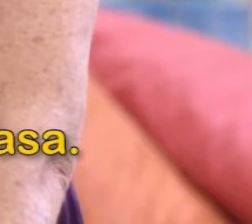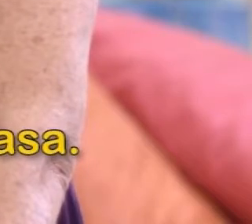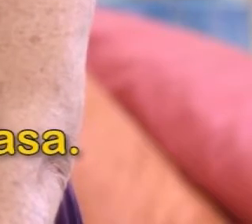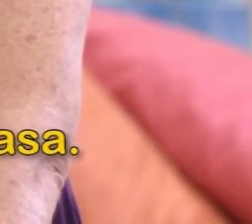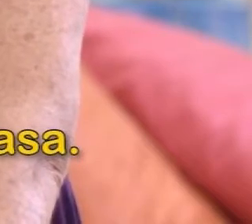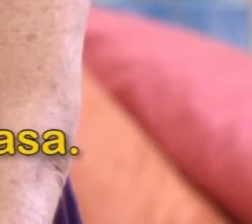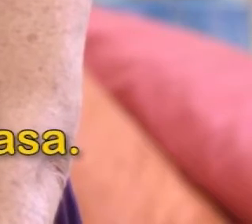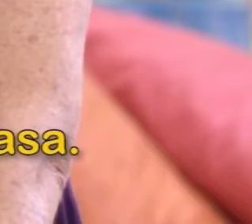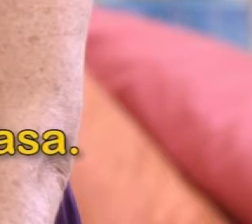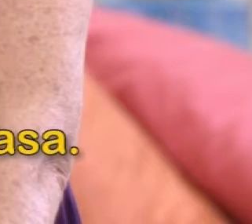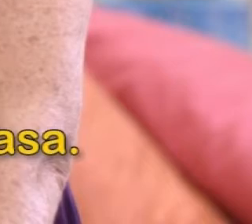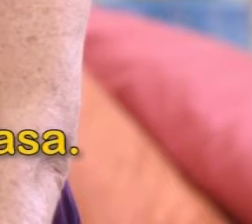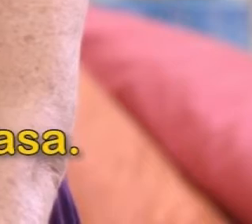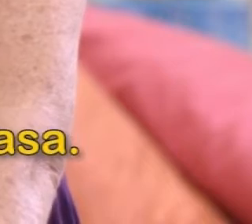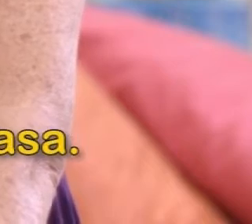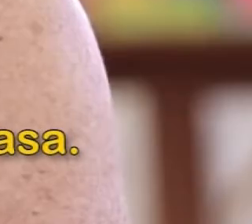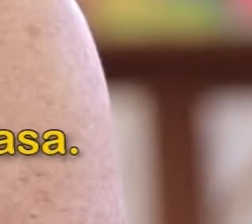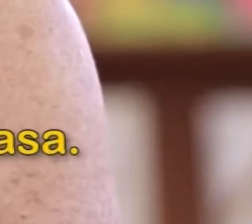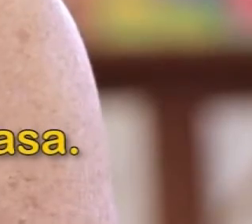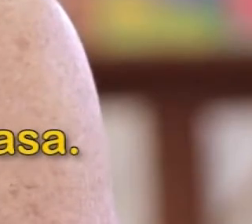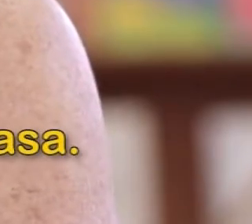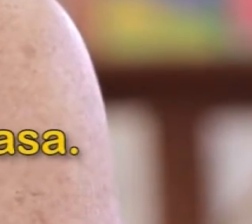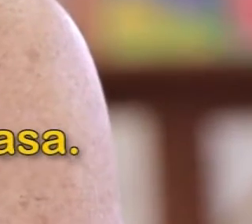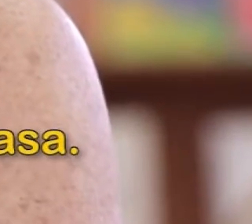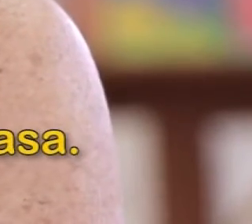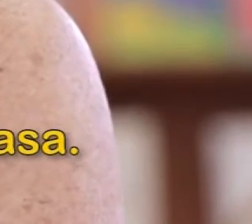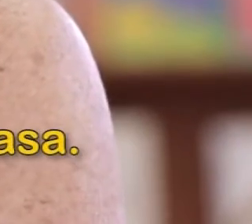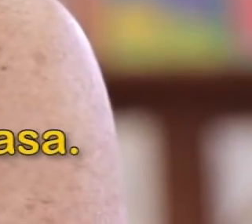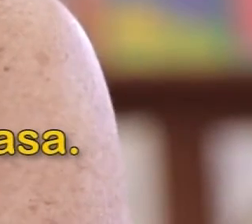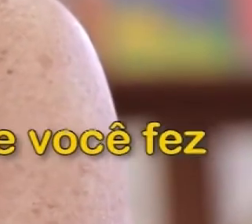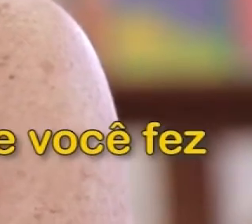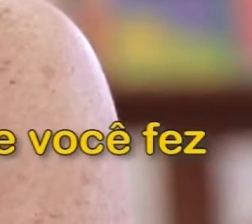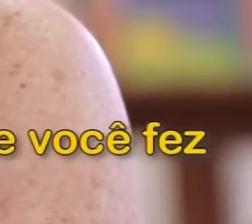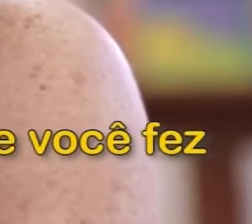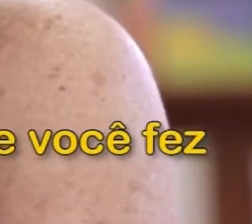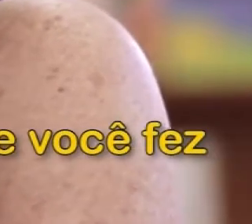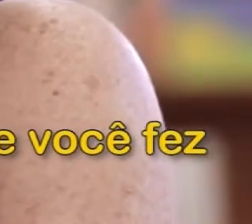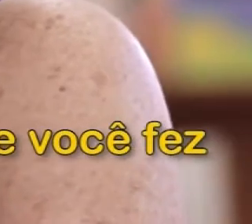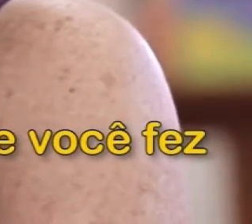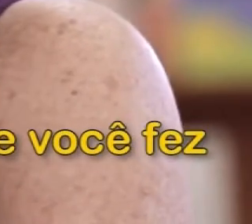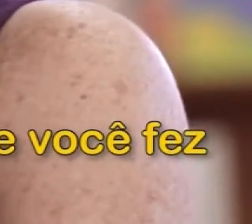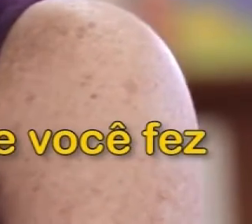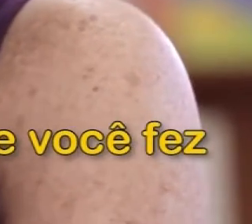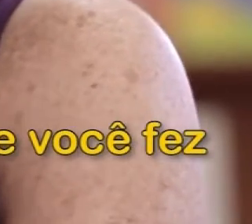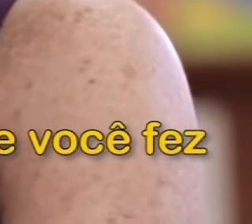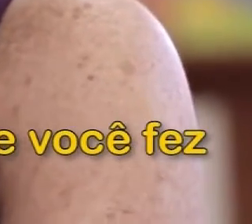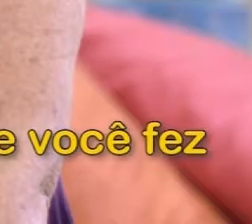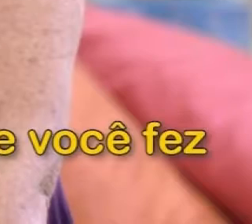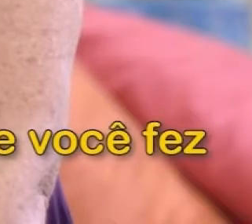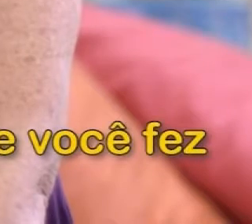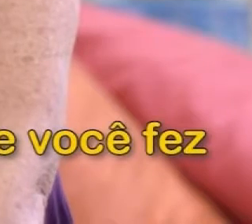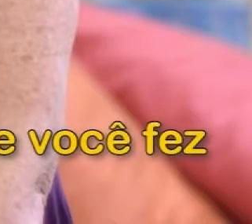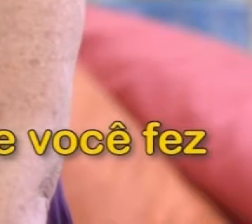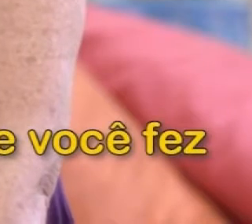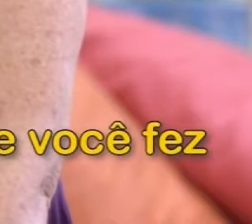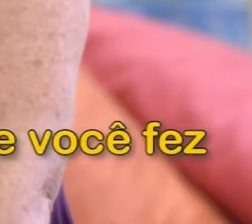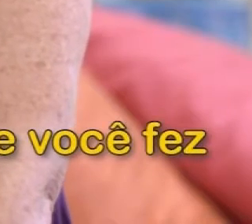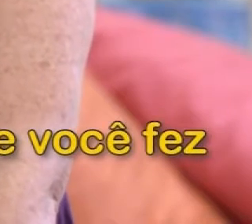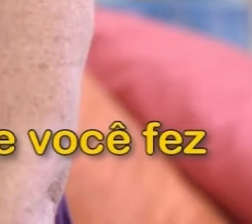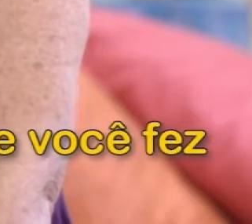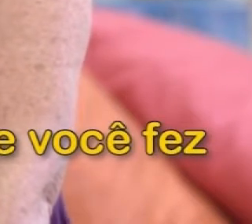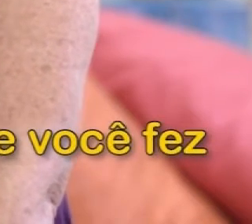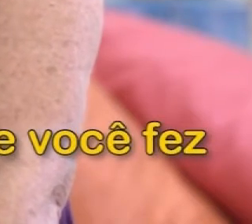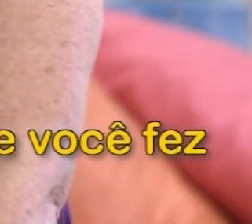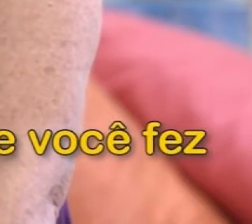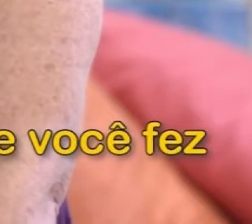registrar tudo aquilo que ela viveu ali na sua casa. E depois ela leva esse álbum. Então, quando você vê o álbum final, aí você sabe que você